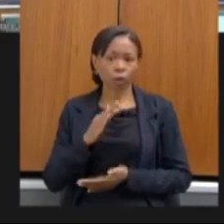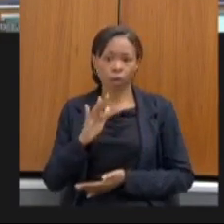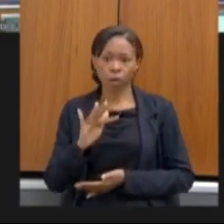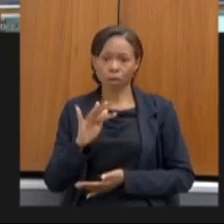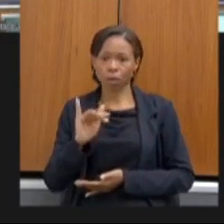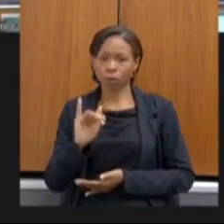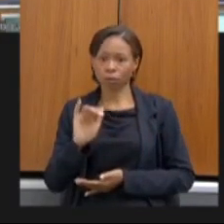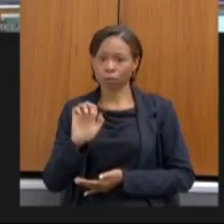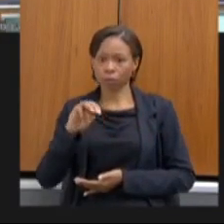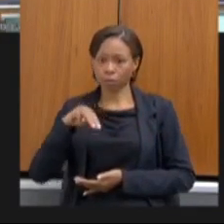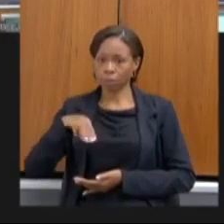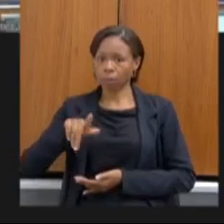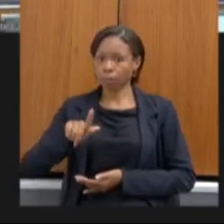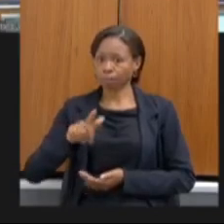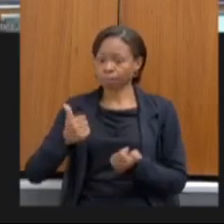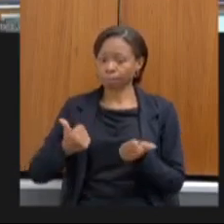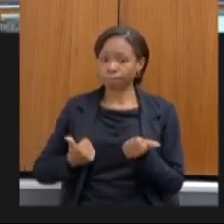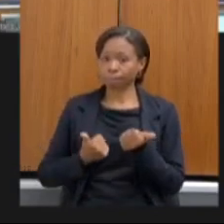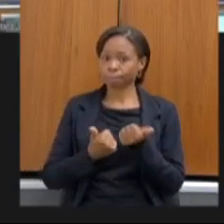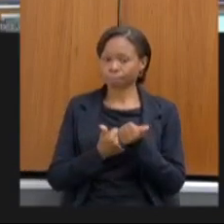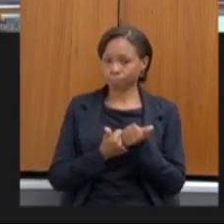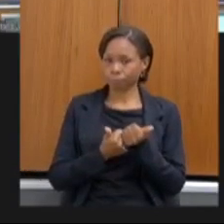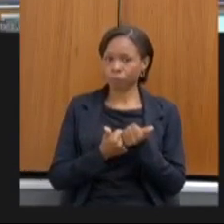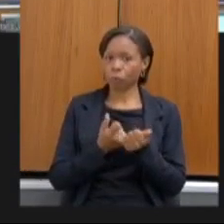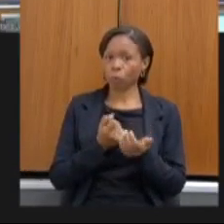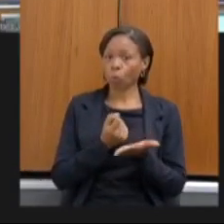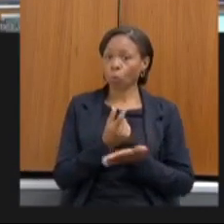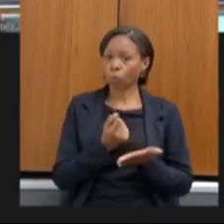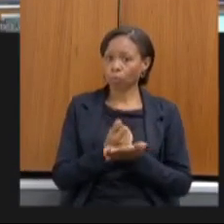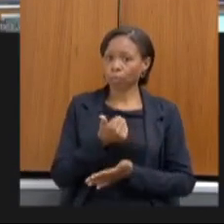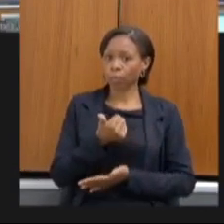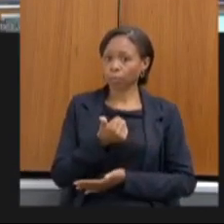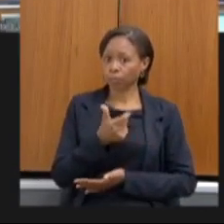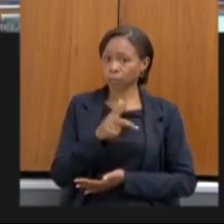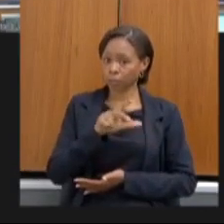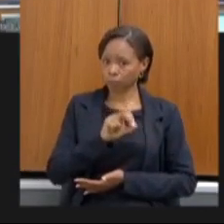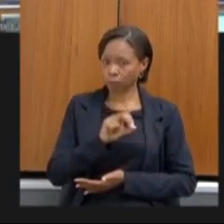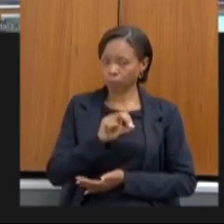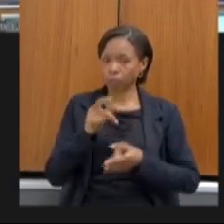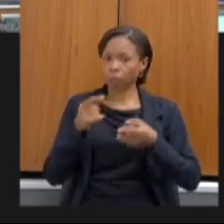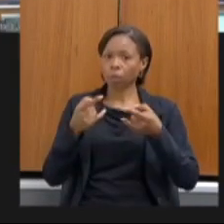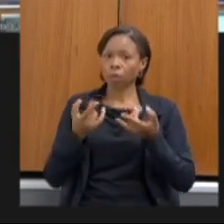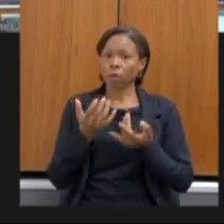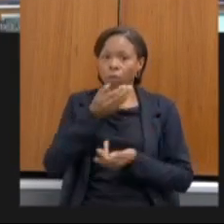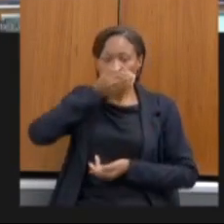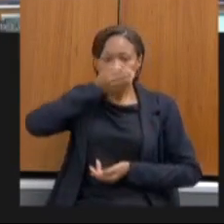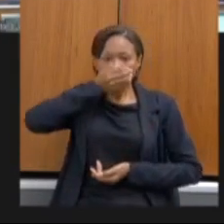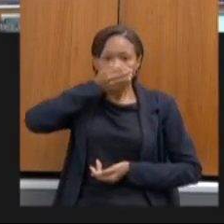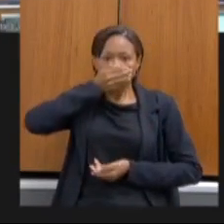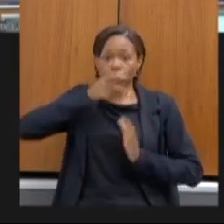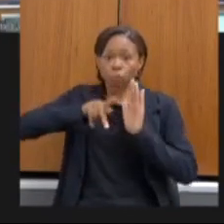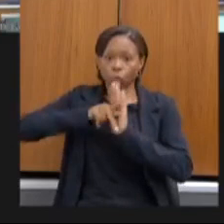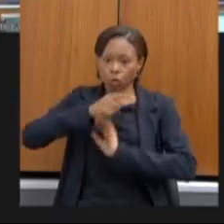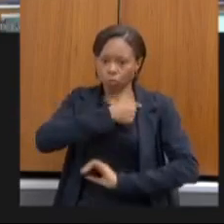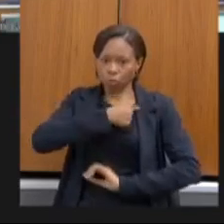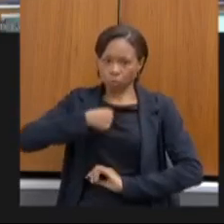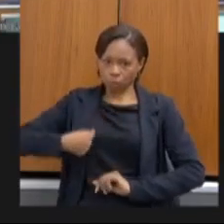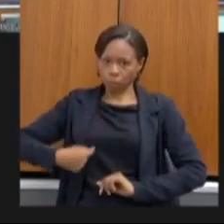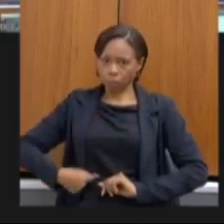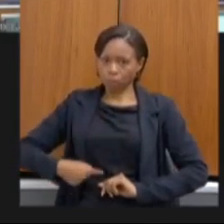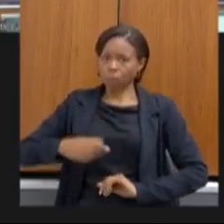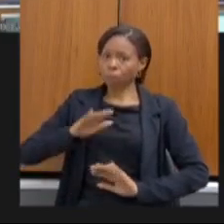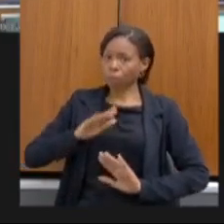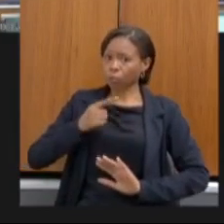de 150 respiradores chineses para para posterior doação ao estado Lembrando que essa articulação